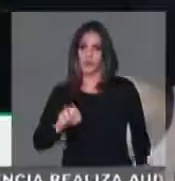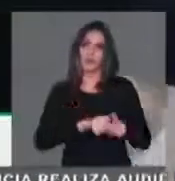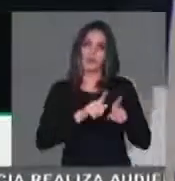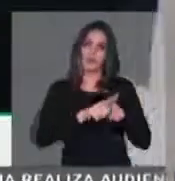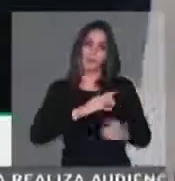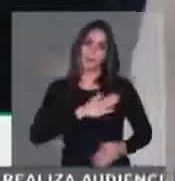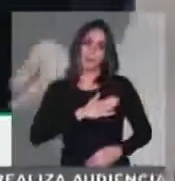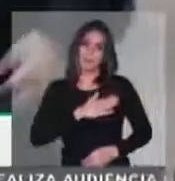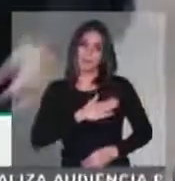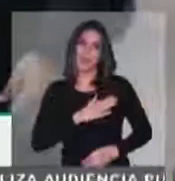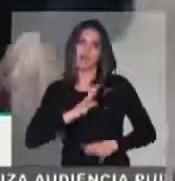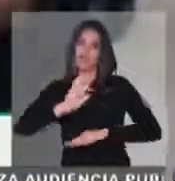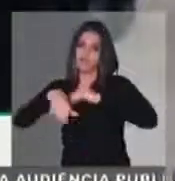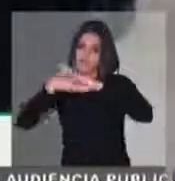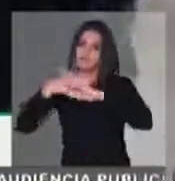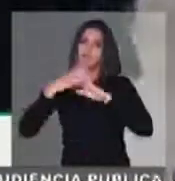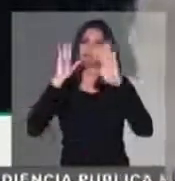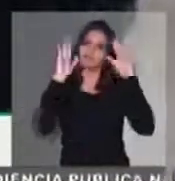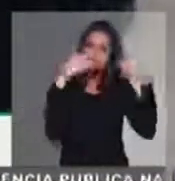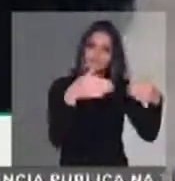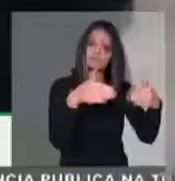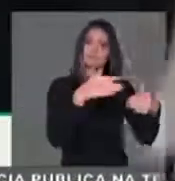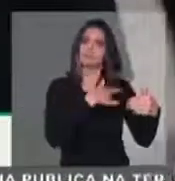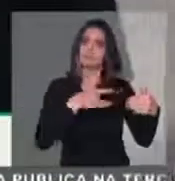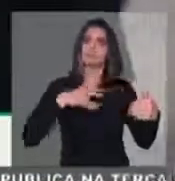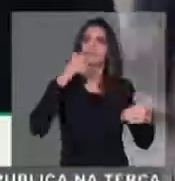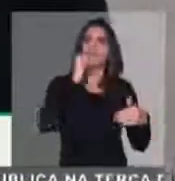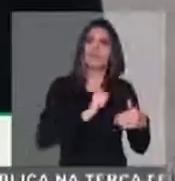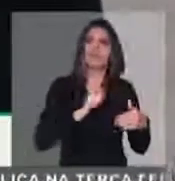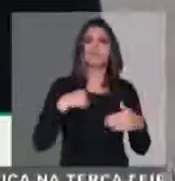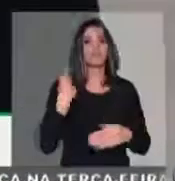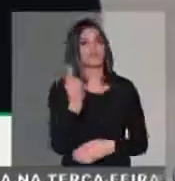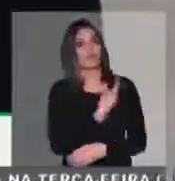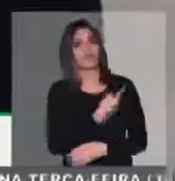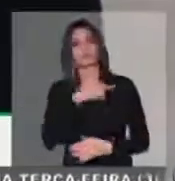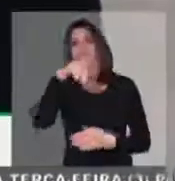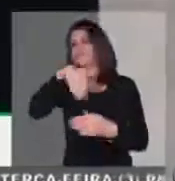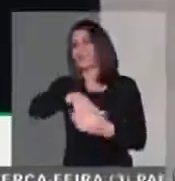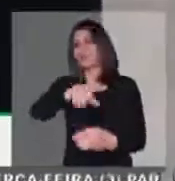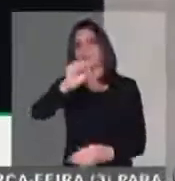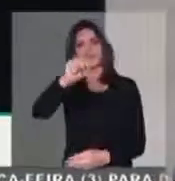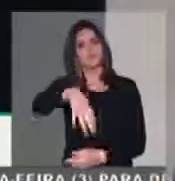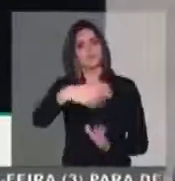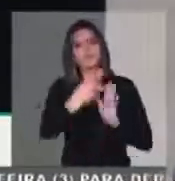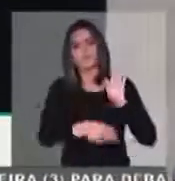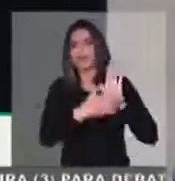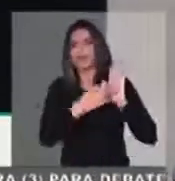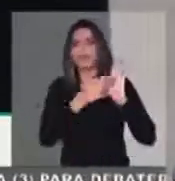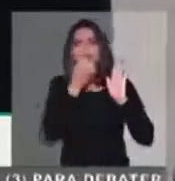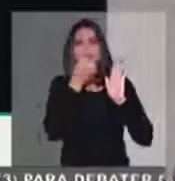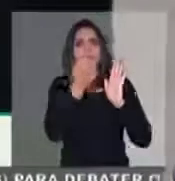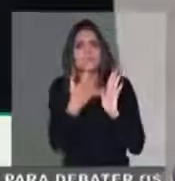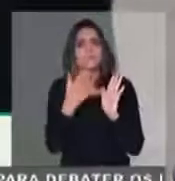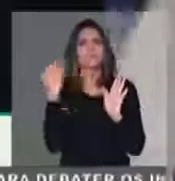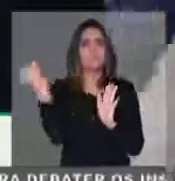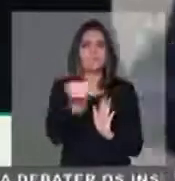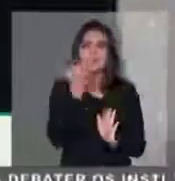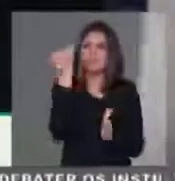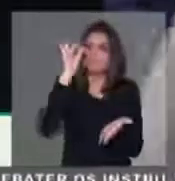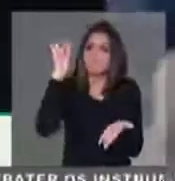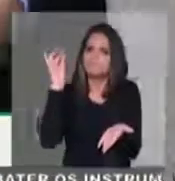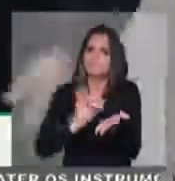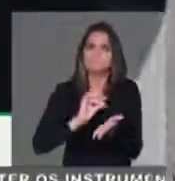da mulher e por isso o psd não tem como ser contra é um projeto beneficia de forma